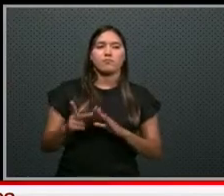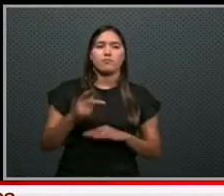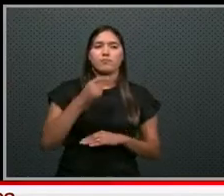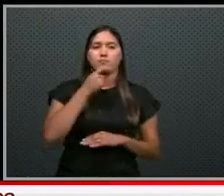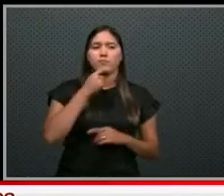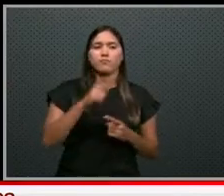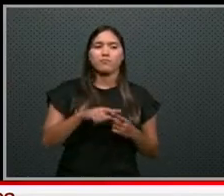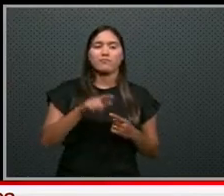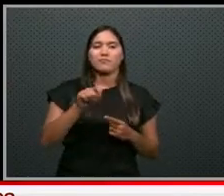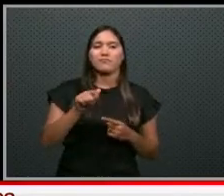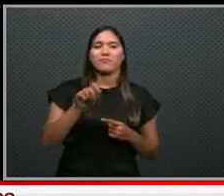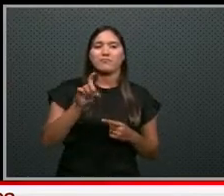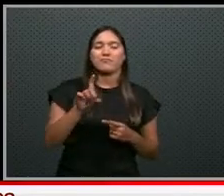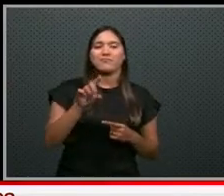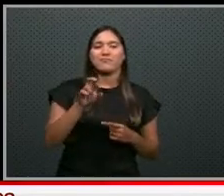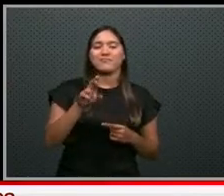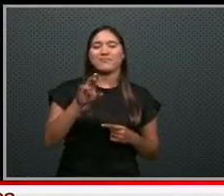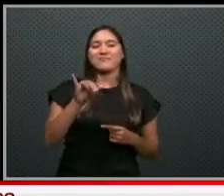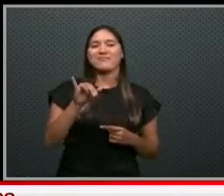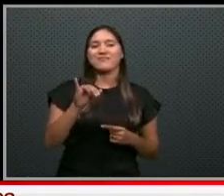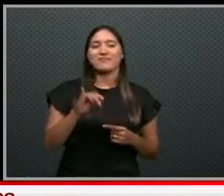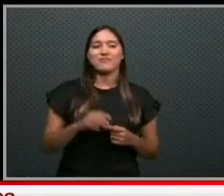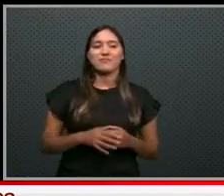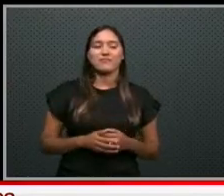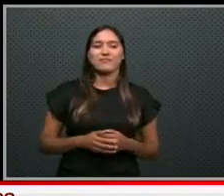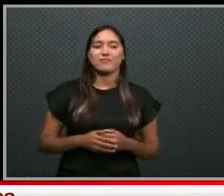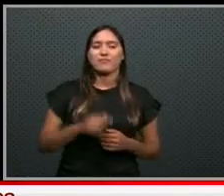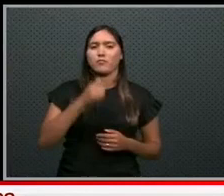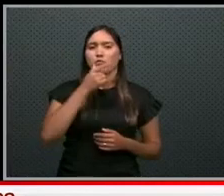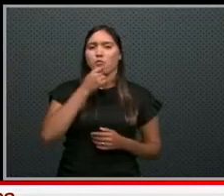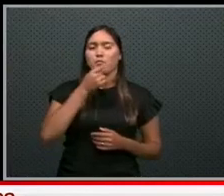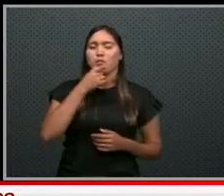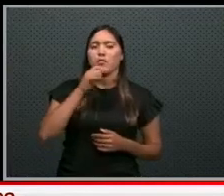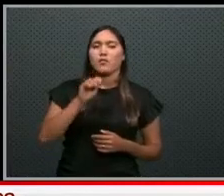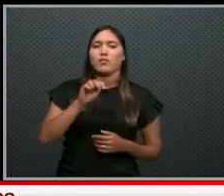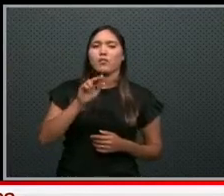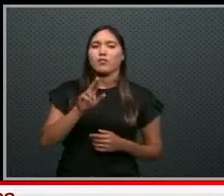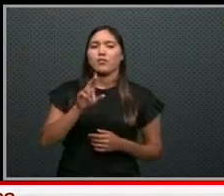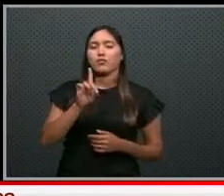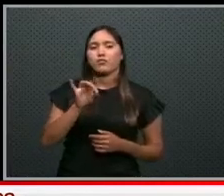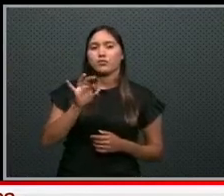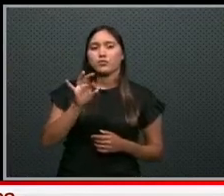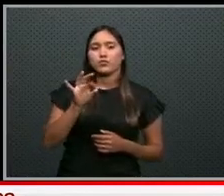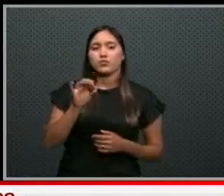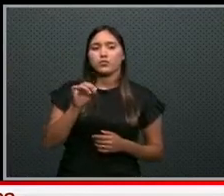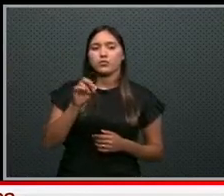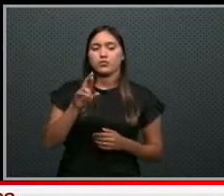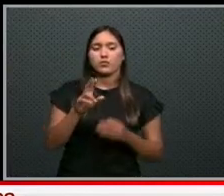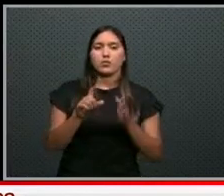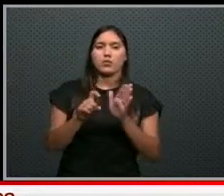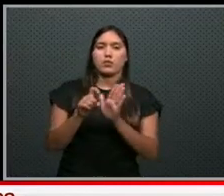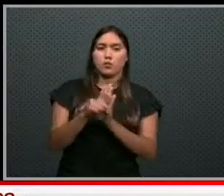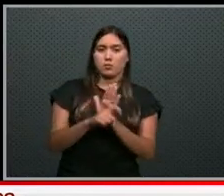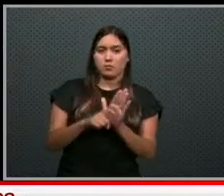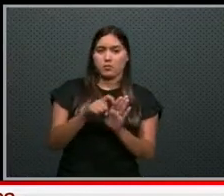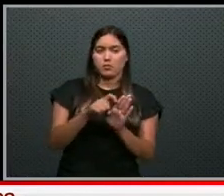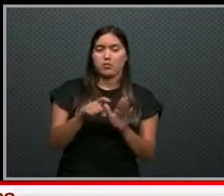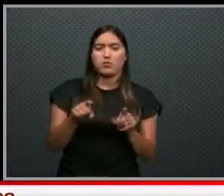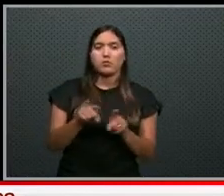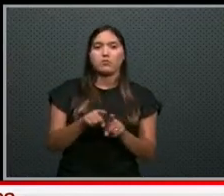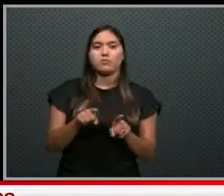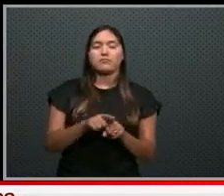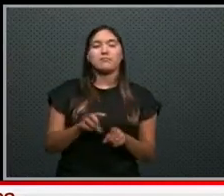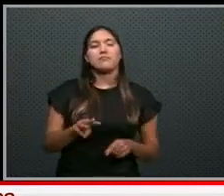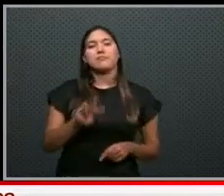Adri Rosa Alves dos Santos que é auditor fiscal Federal agropecuário também o